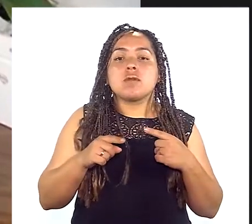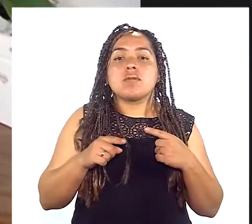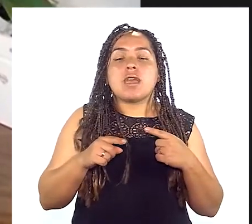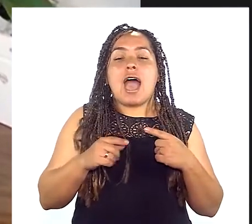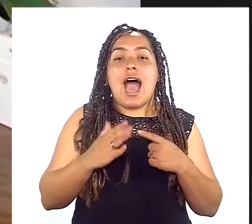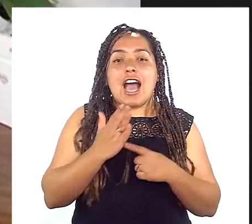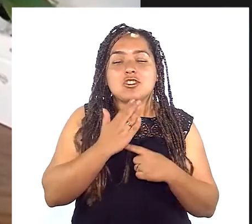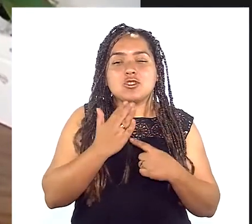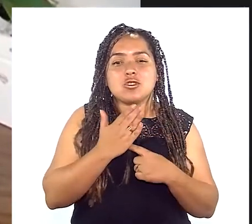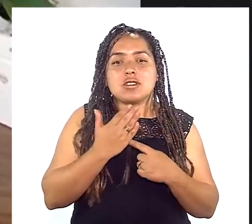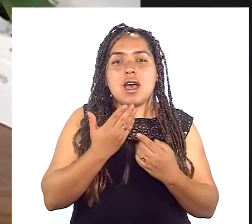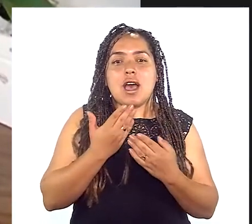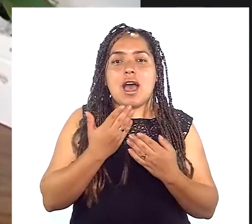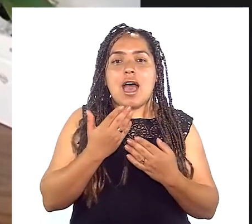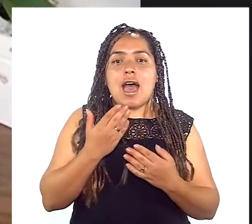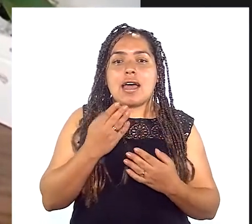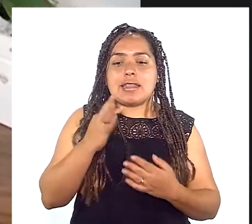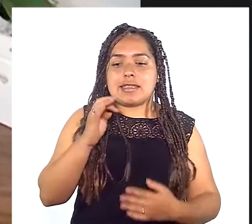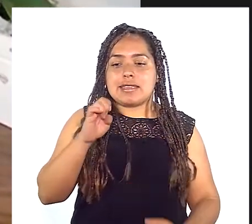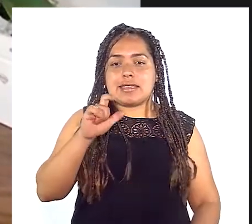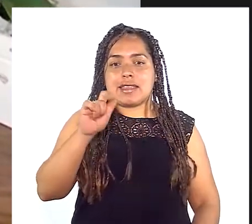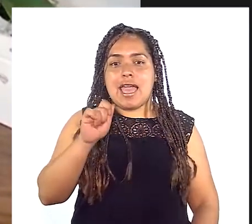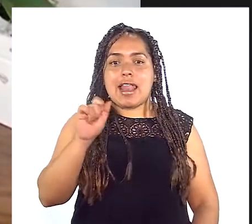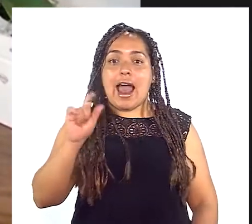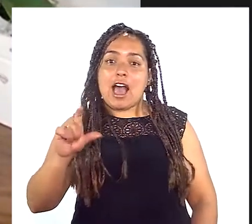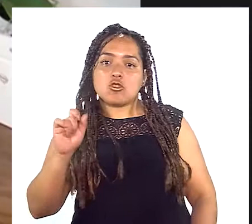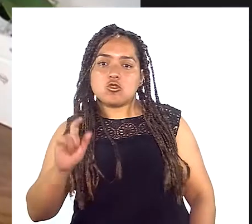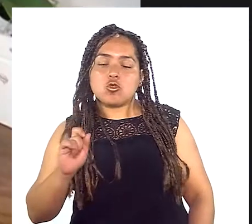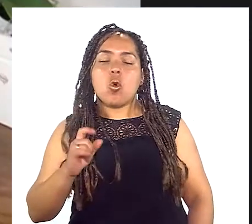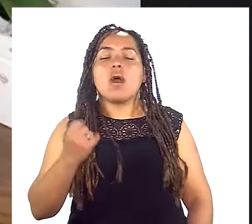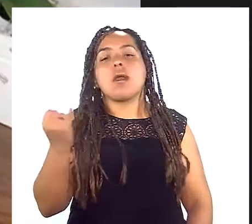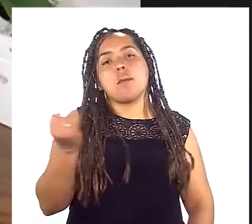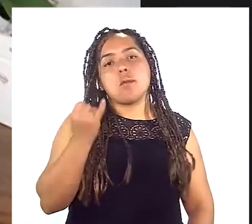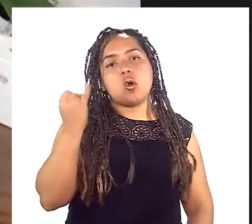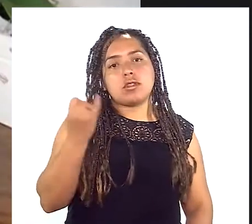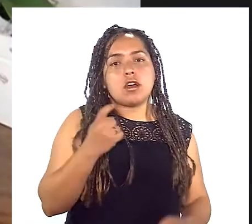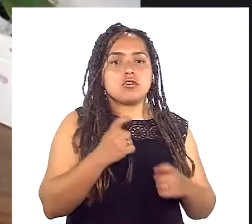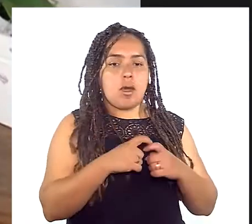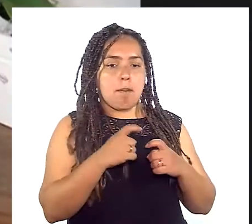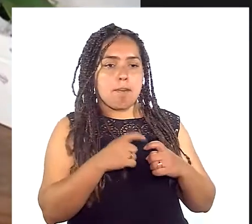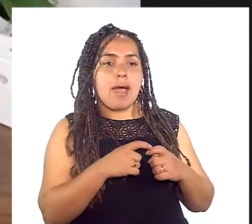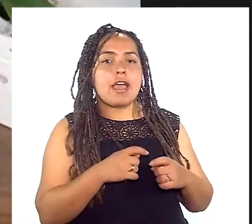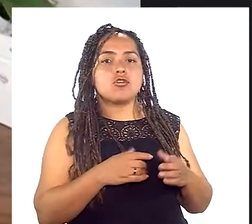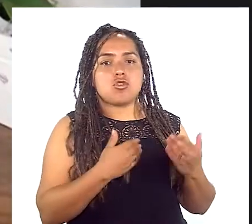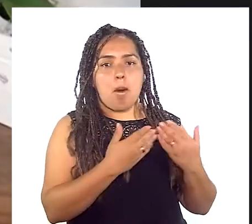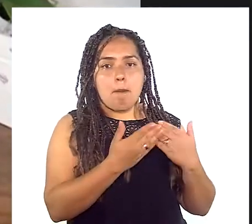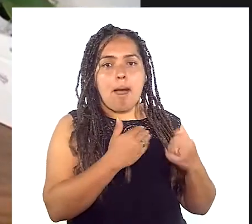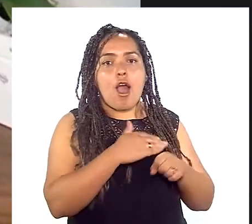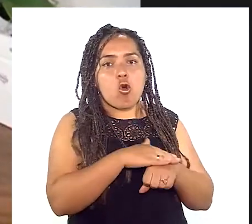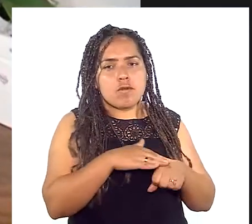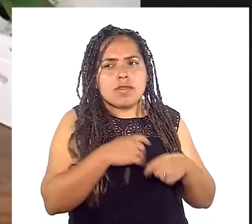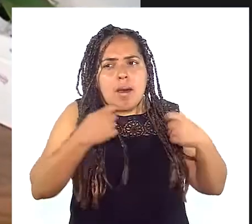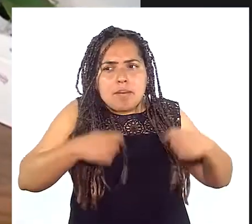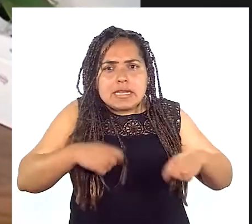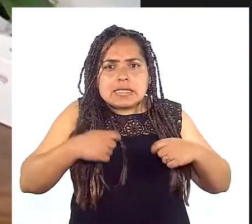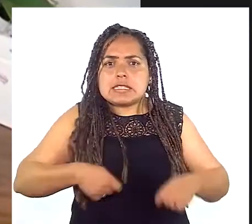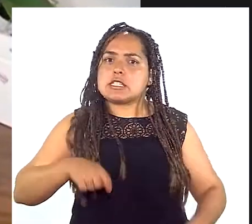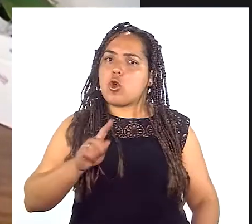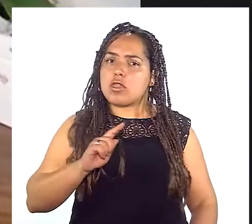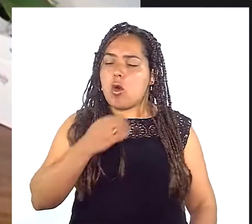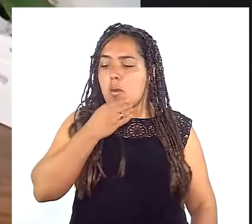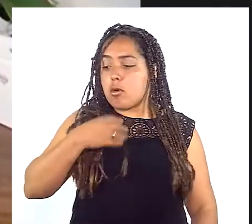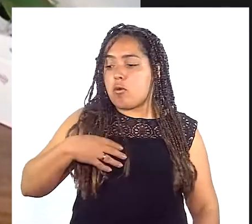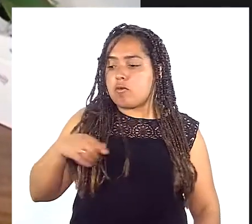mostram a eficácia, sim, deles, né? O ideal é sempre consultar um oftalmologista, conversar com o seu pediatra, para ver se realmente faz